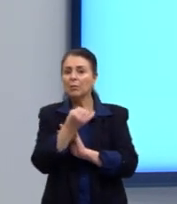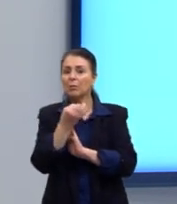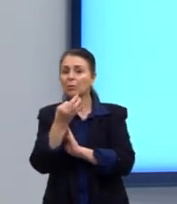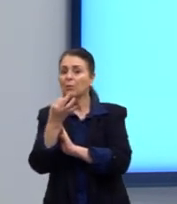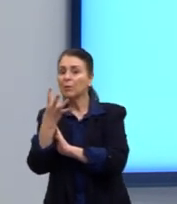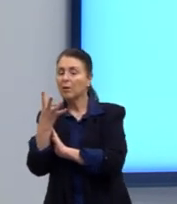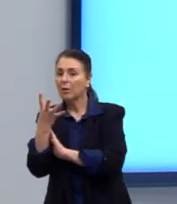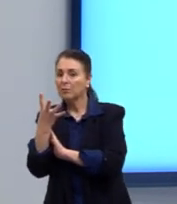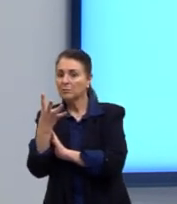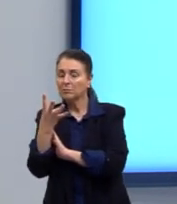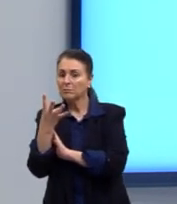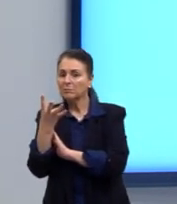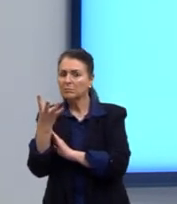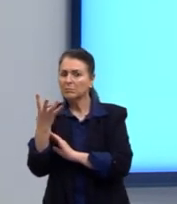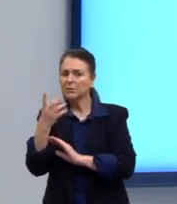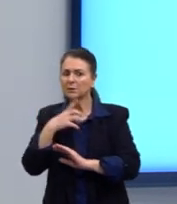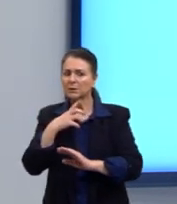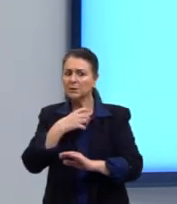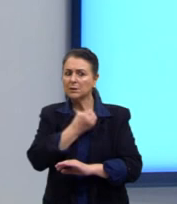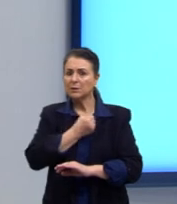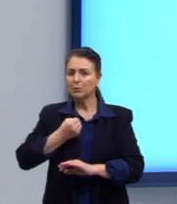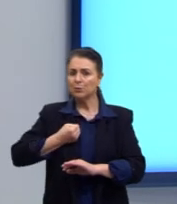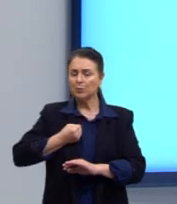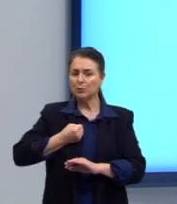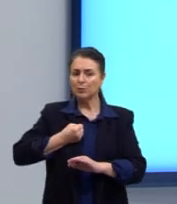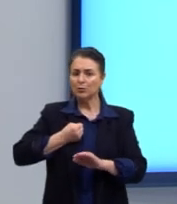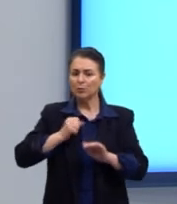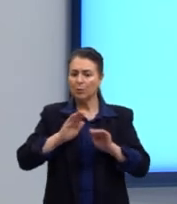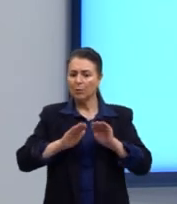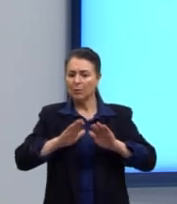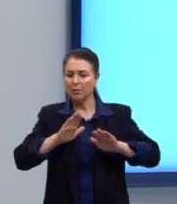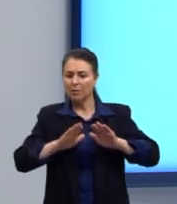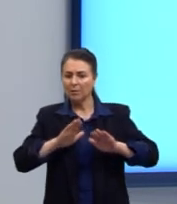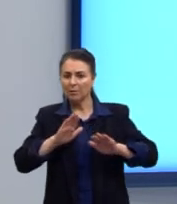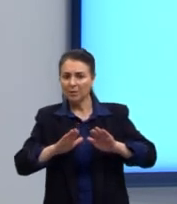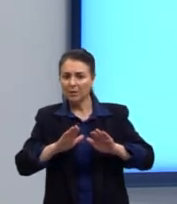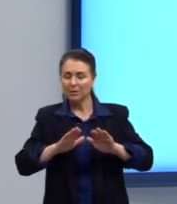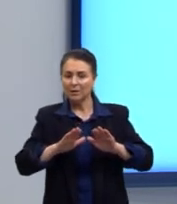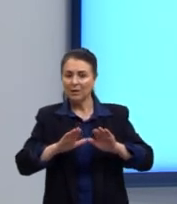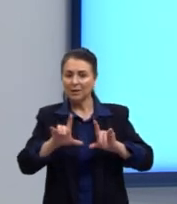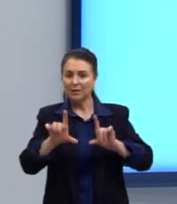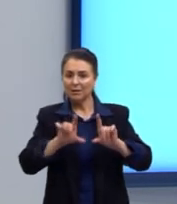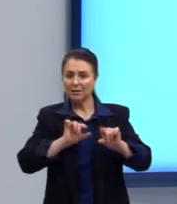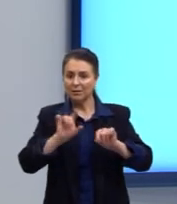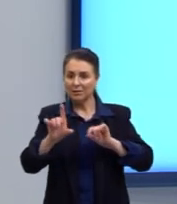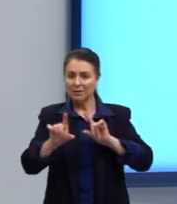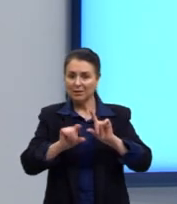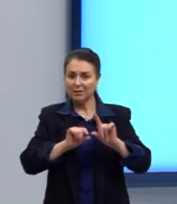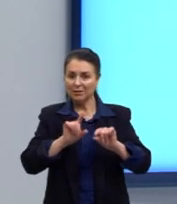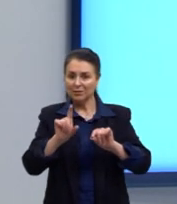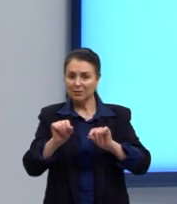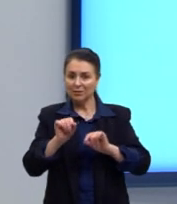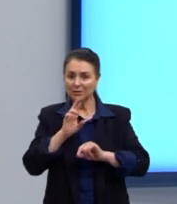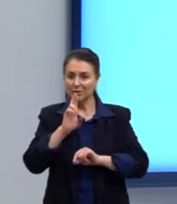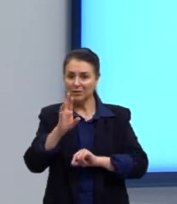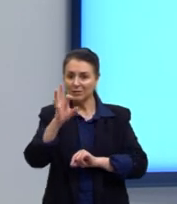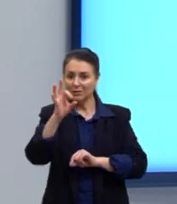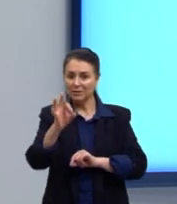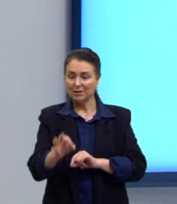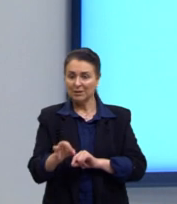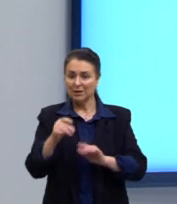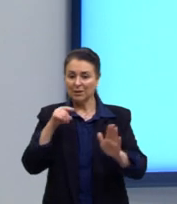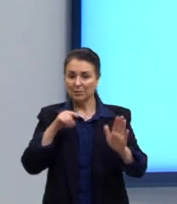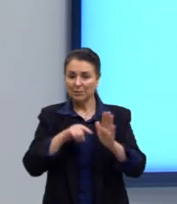caberiam em um determinado número de compassos entre as alternativas dadas vamos olhar aí a nossa questão